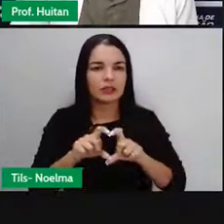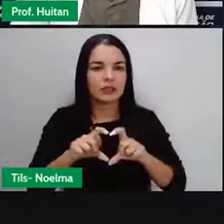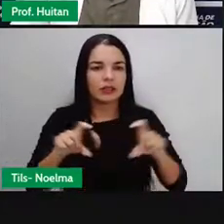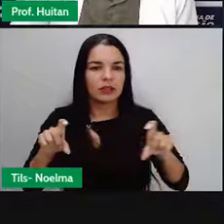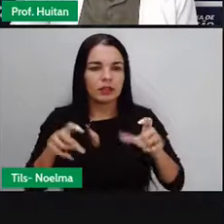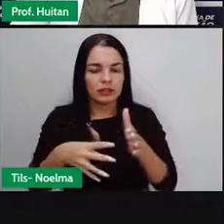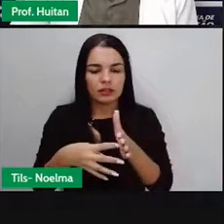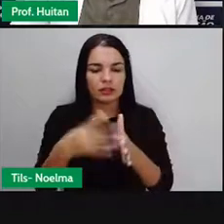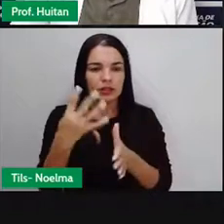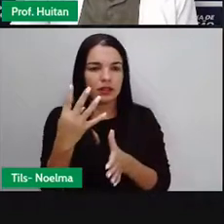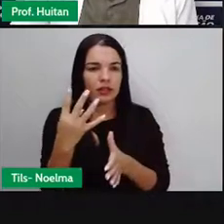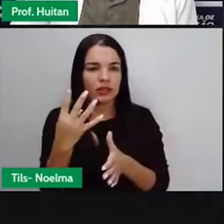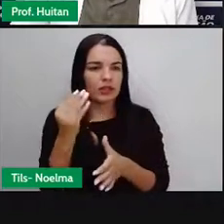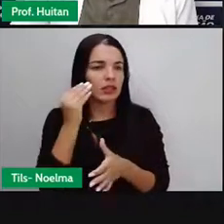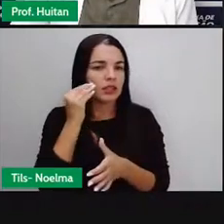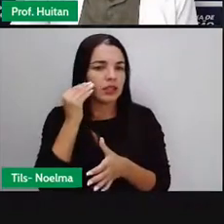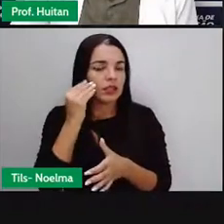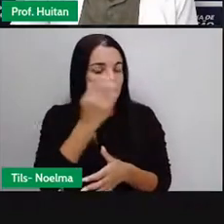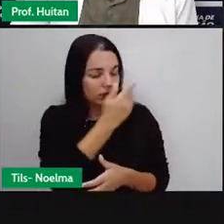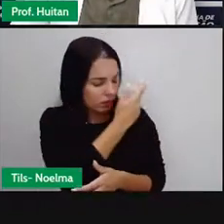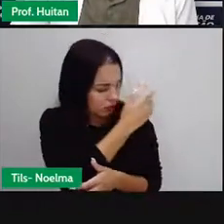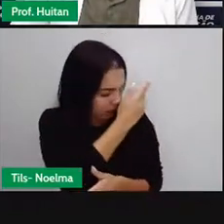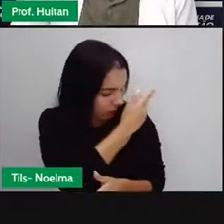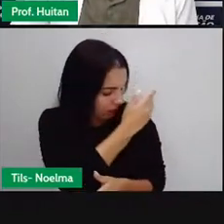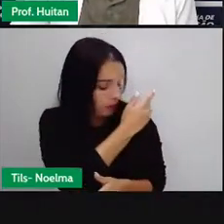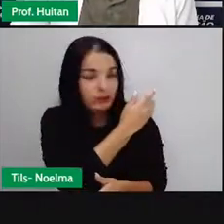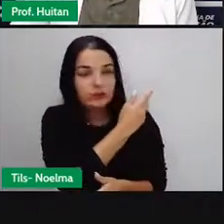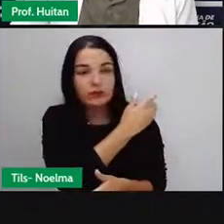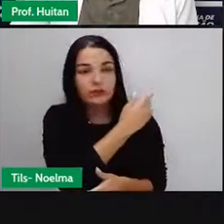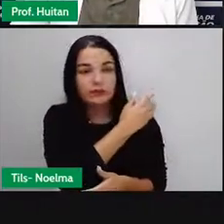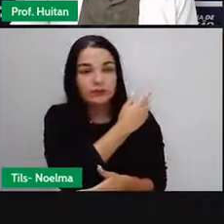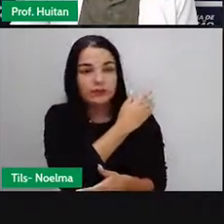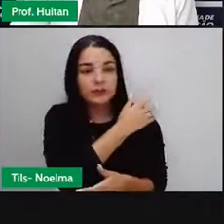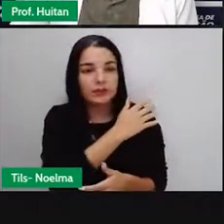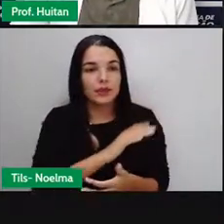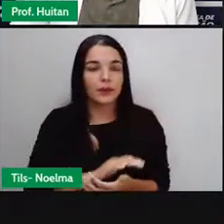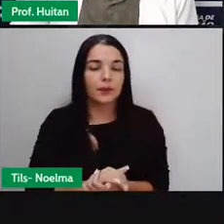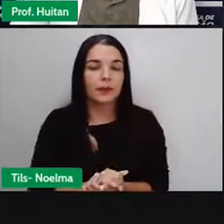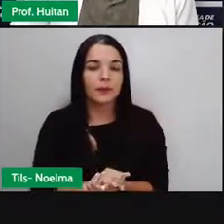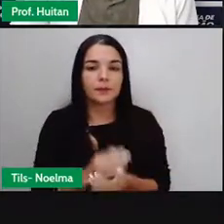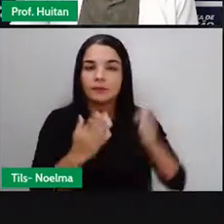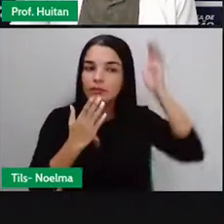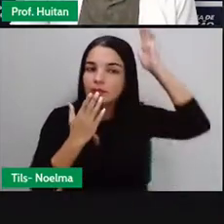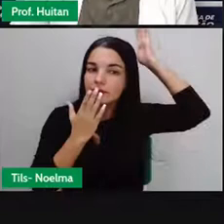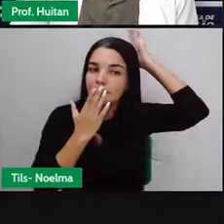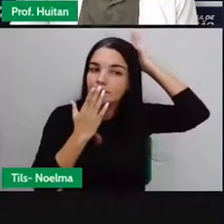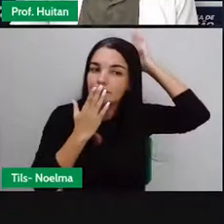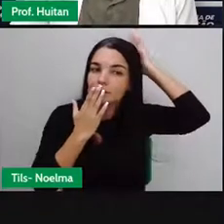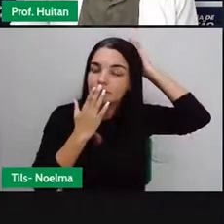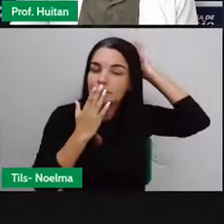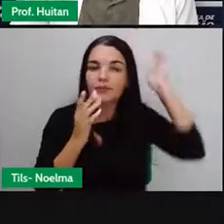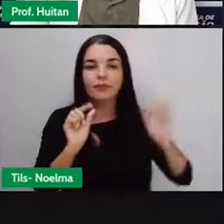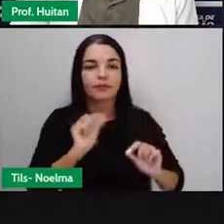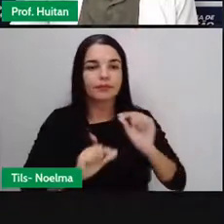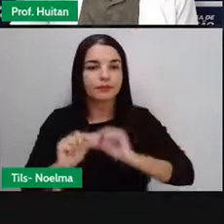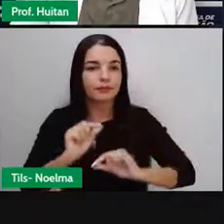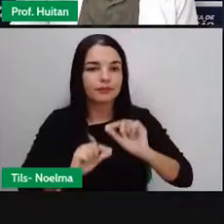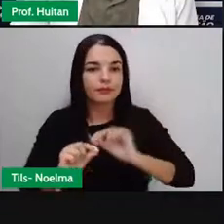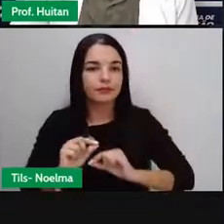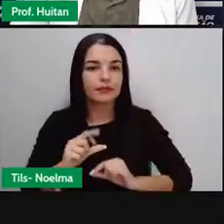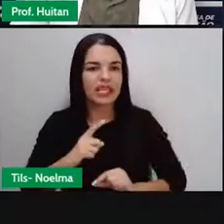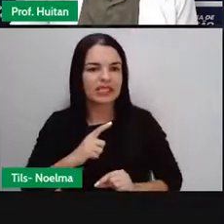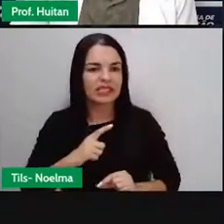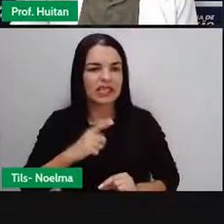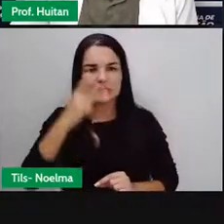são preconceituosas com relação aos indígenas, né? E que pessoas